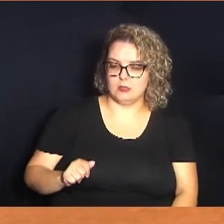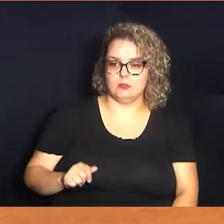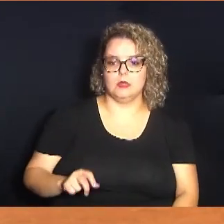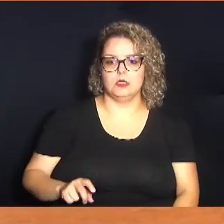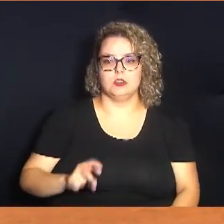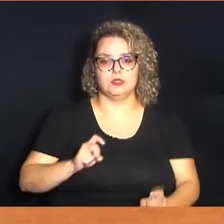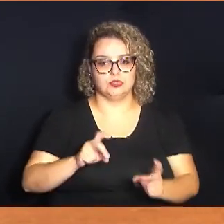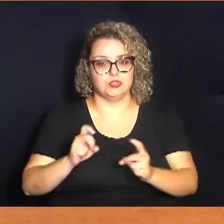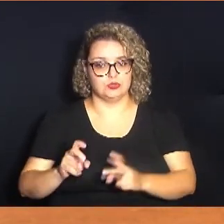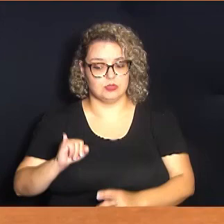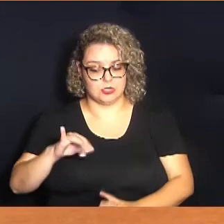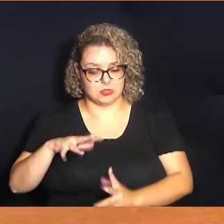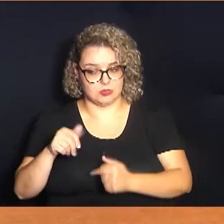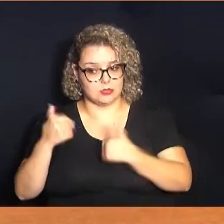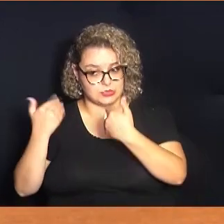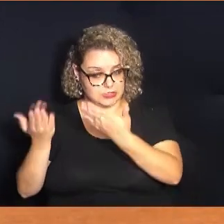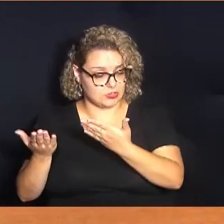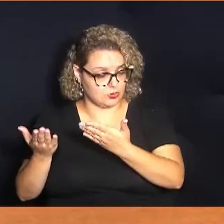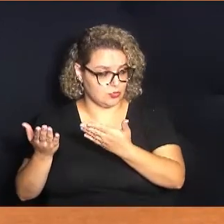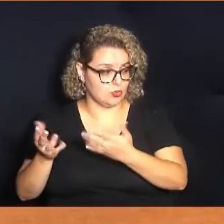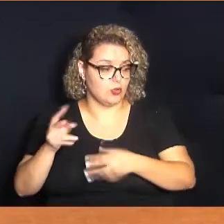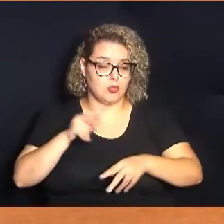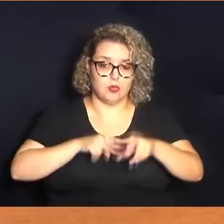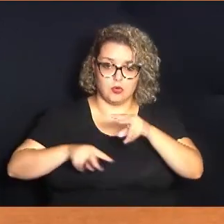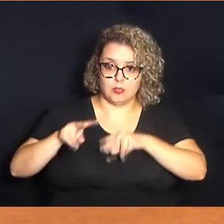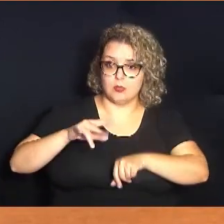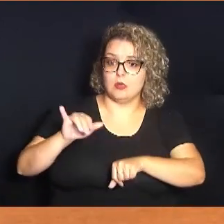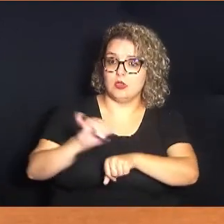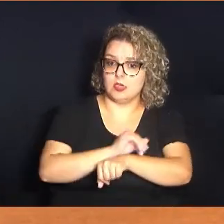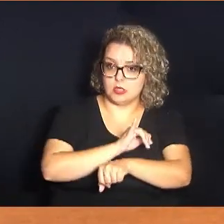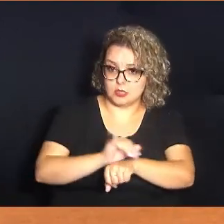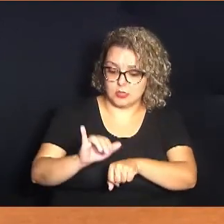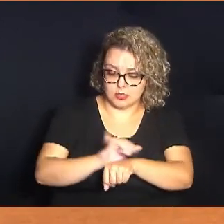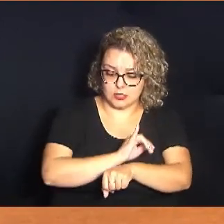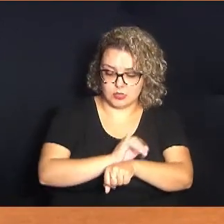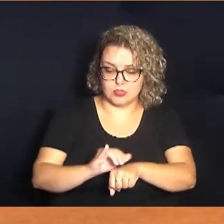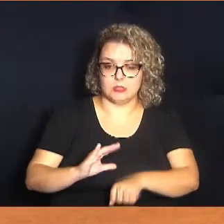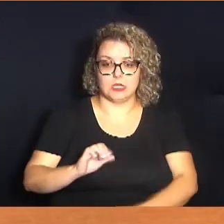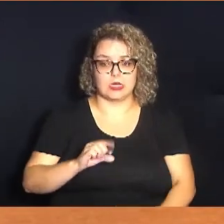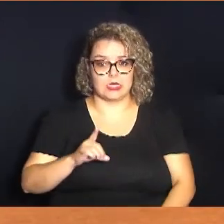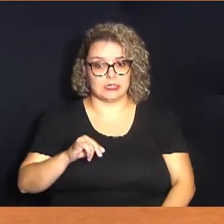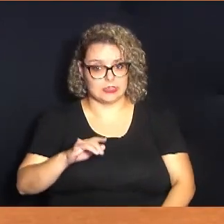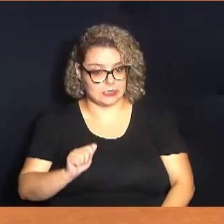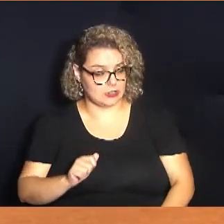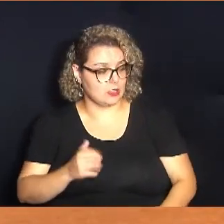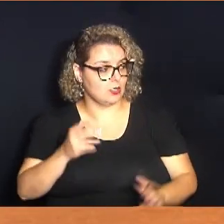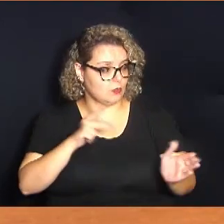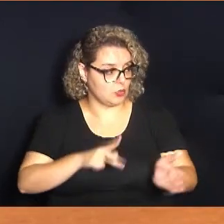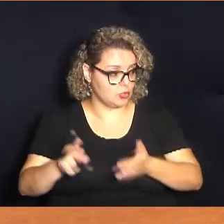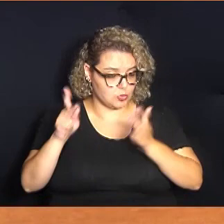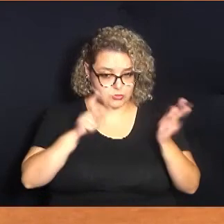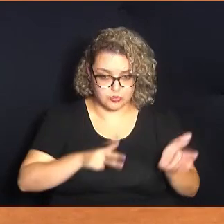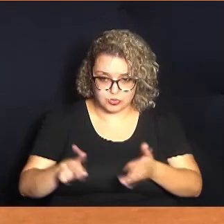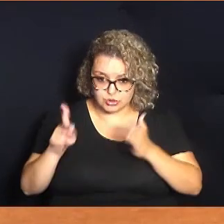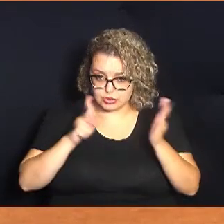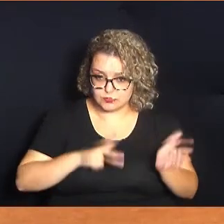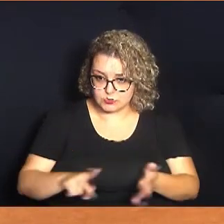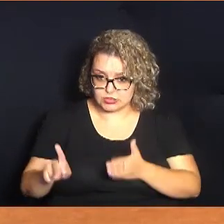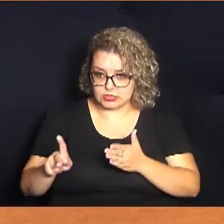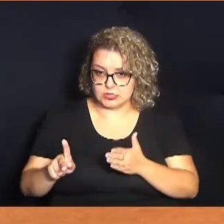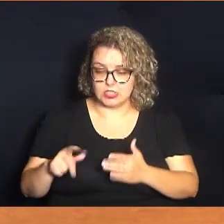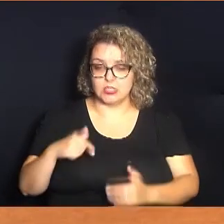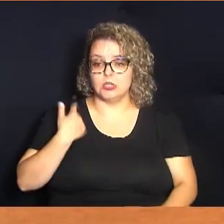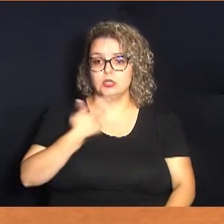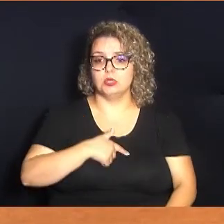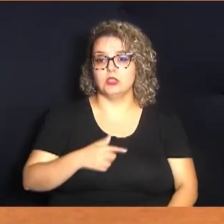exterior eh com uma visão eh bastante estratégica da cadeia produtiva eh aonde nós